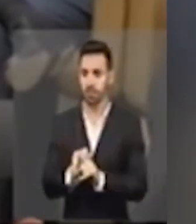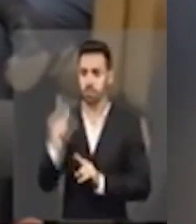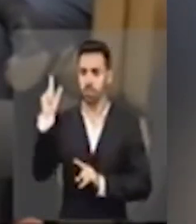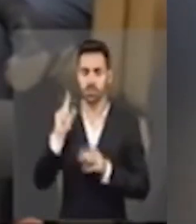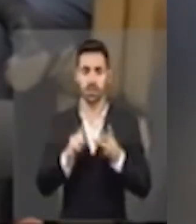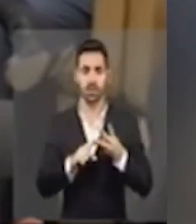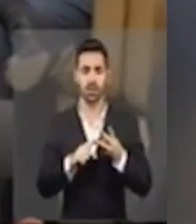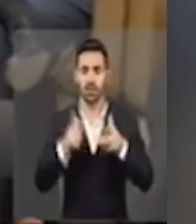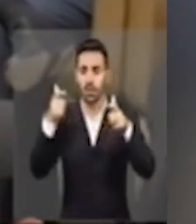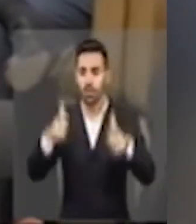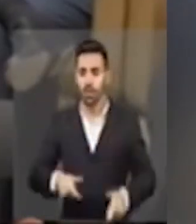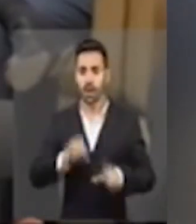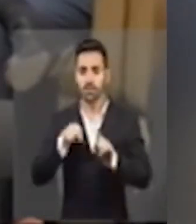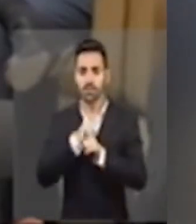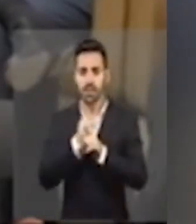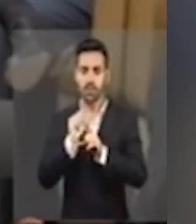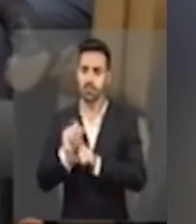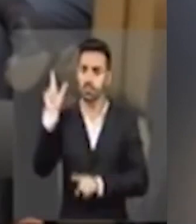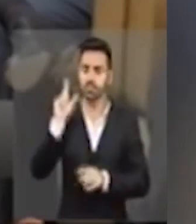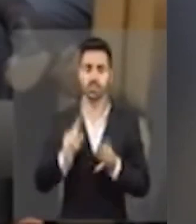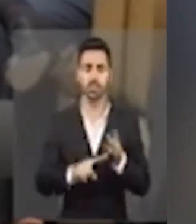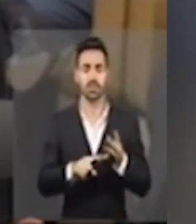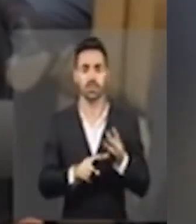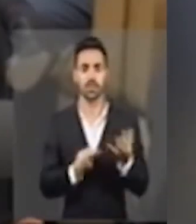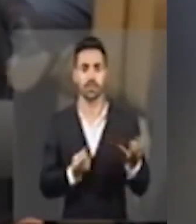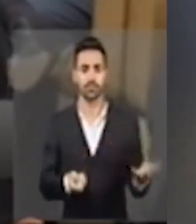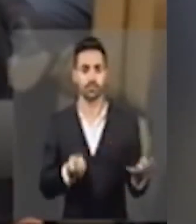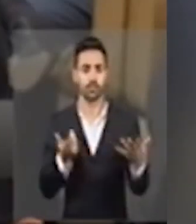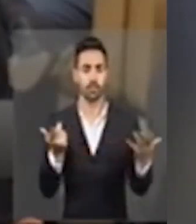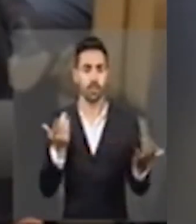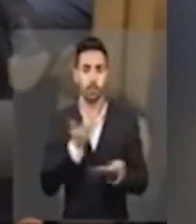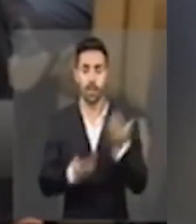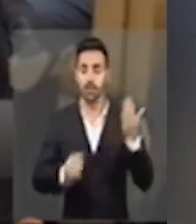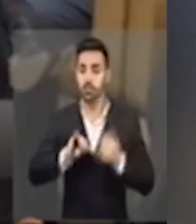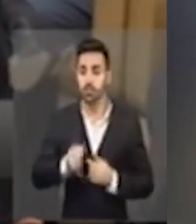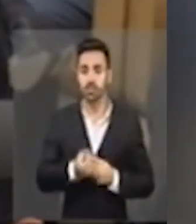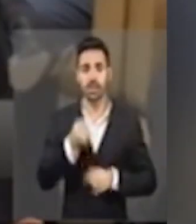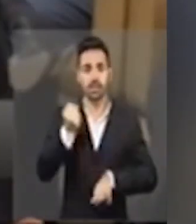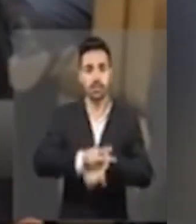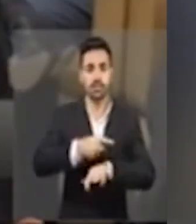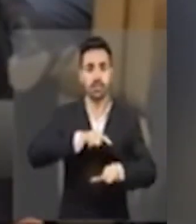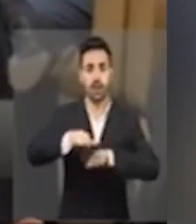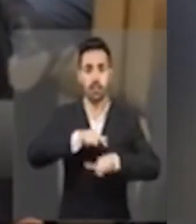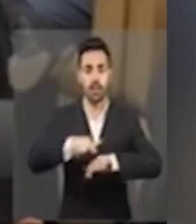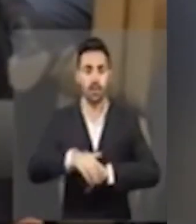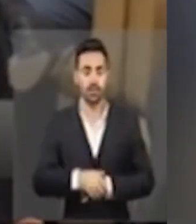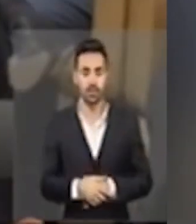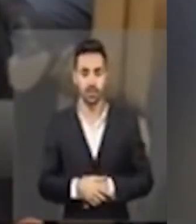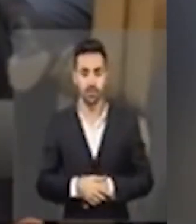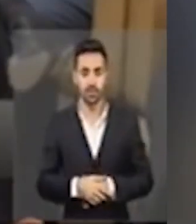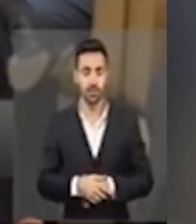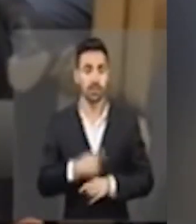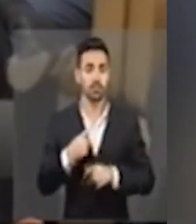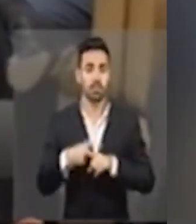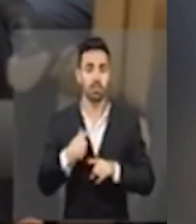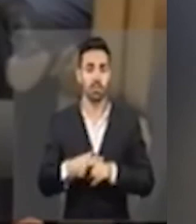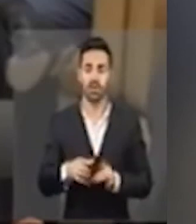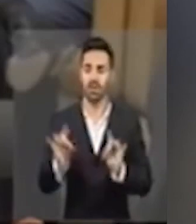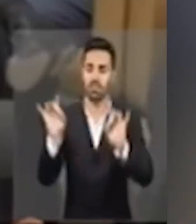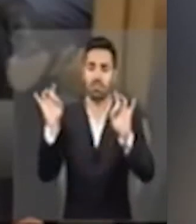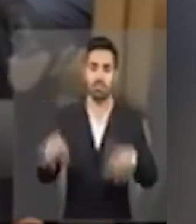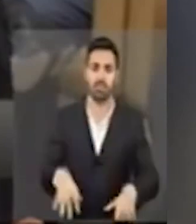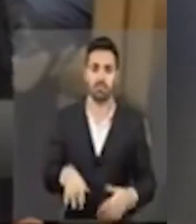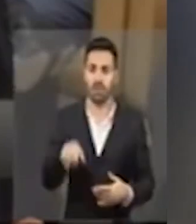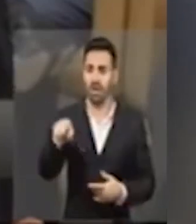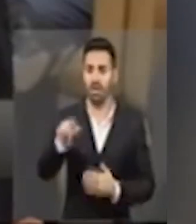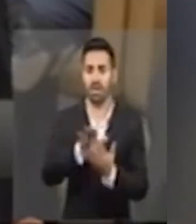expulsa dos espaços sociais e expulsa de oportunidade de emprego tudo pela a banalidade do mal